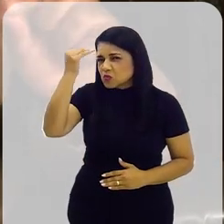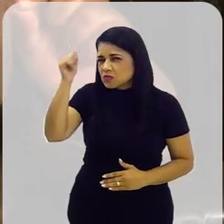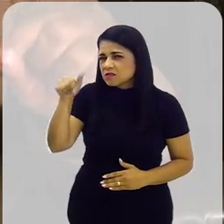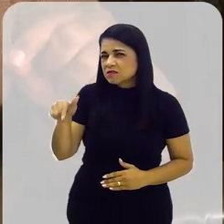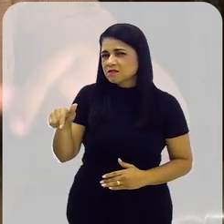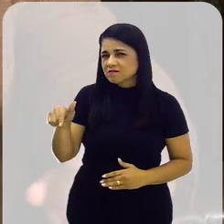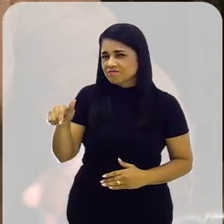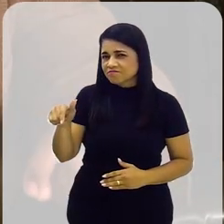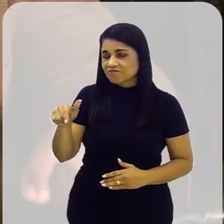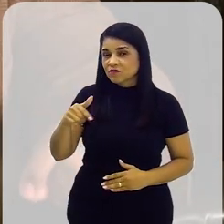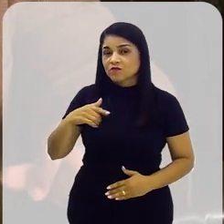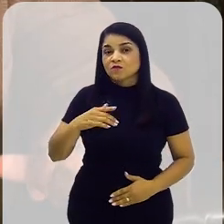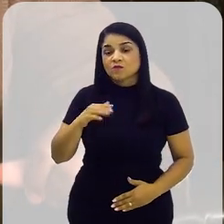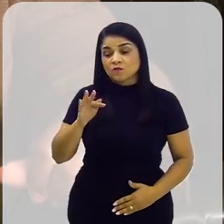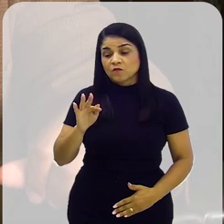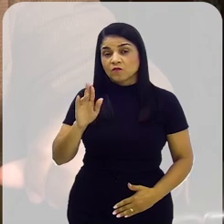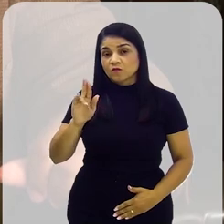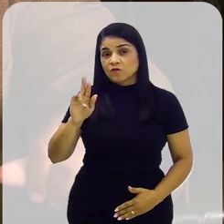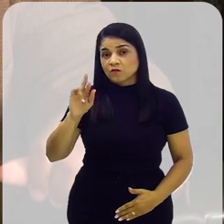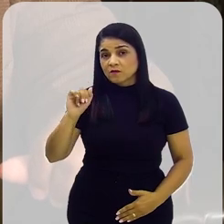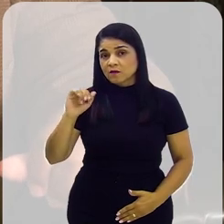sucesso absoluto, Furacão 2000.